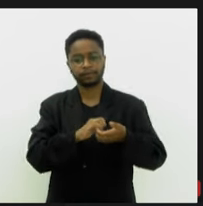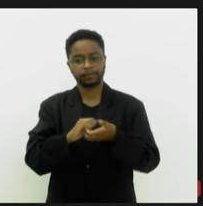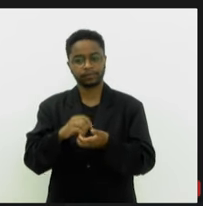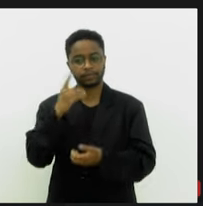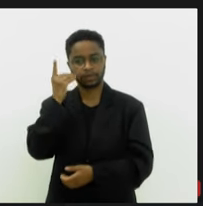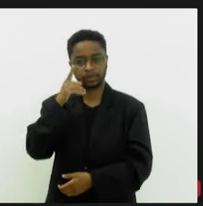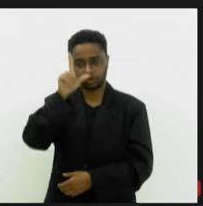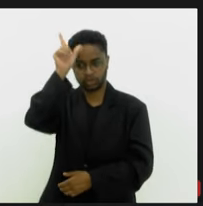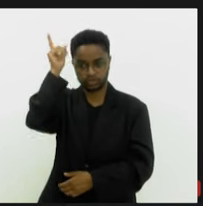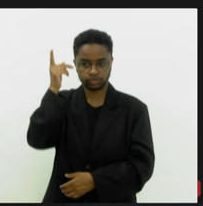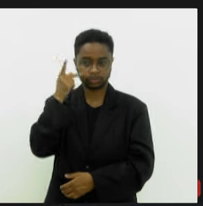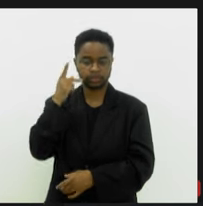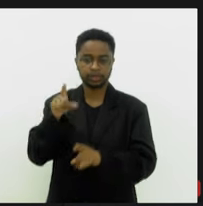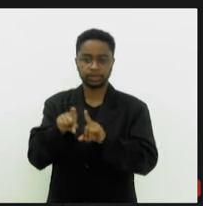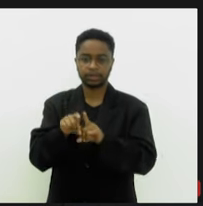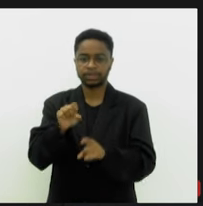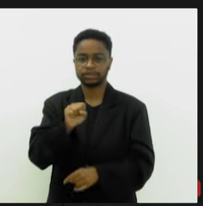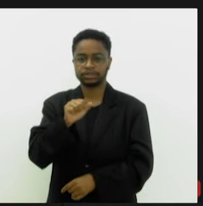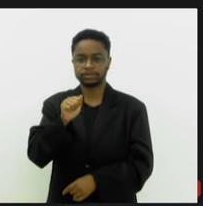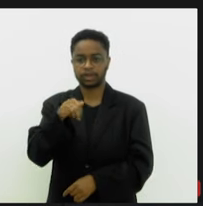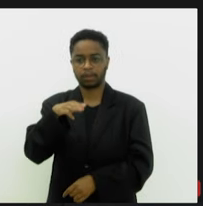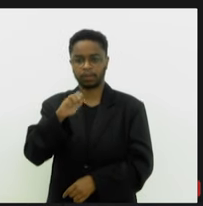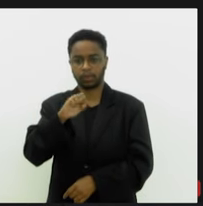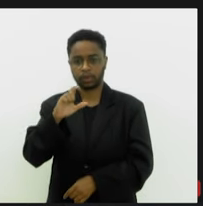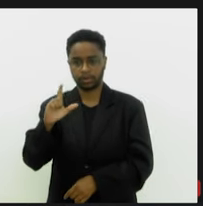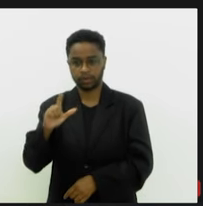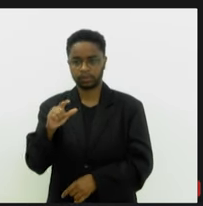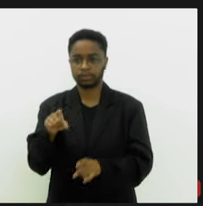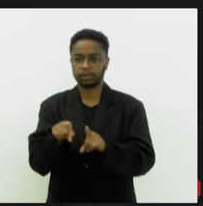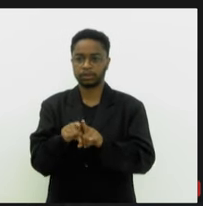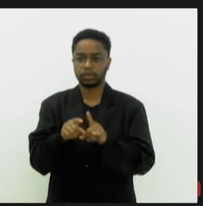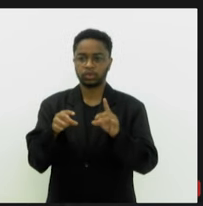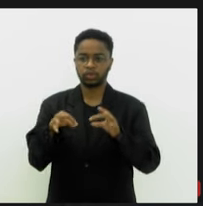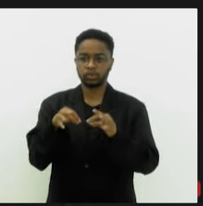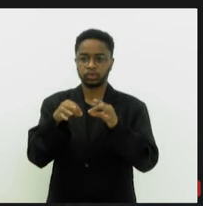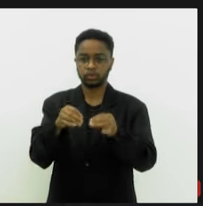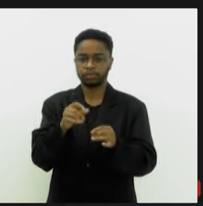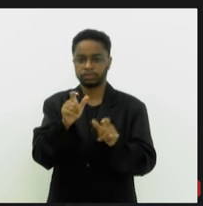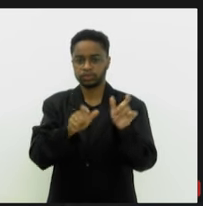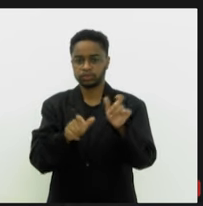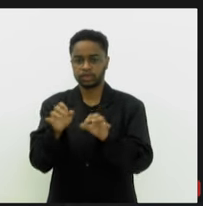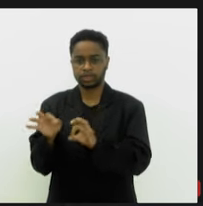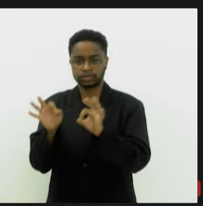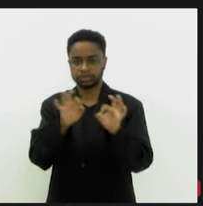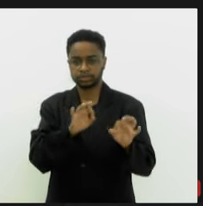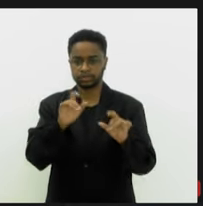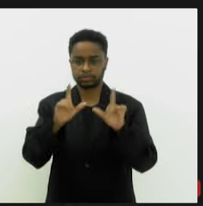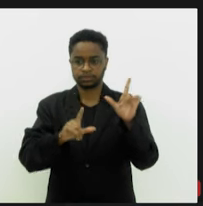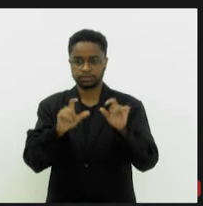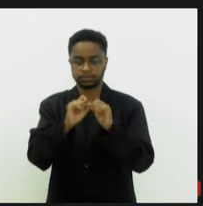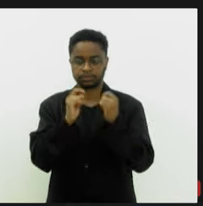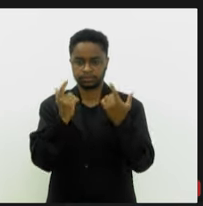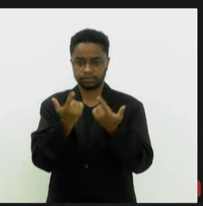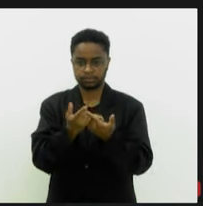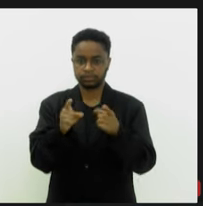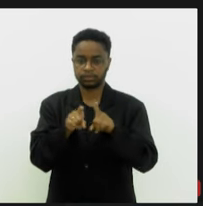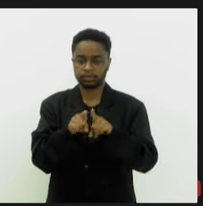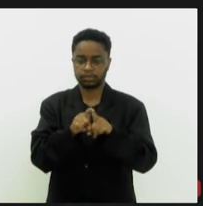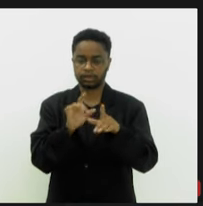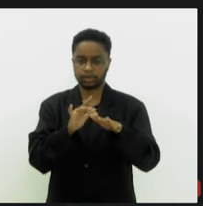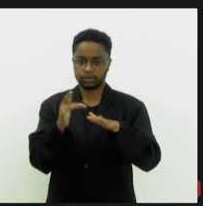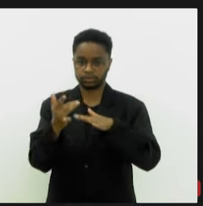Luiz Paulo e Samuel Malafaia, todos aqueles que nos acompanham pela TV Alerj, redes